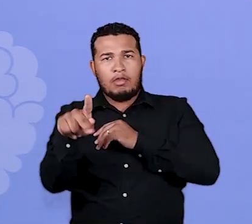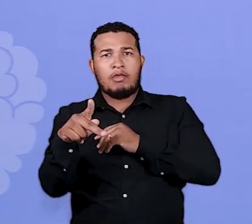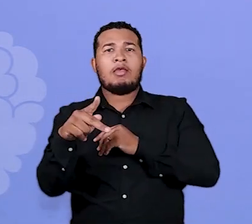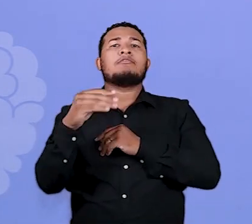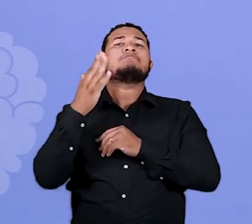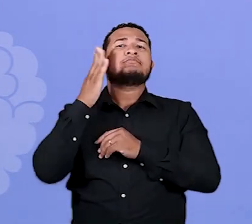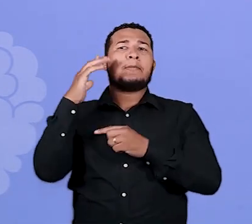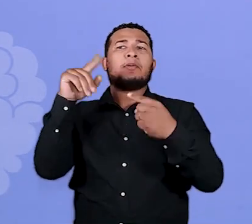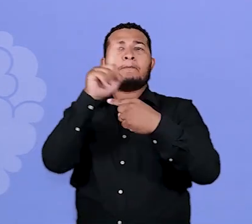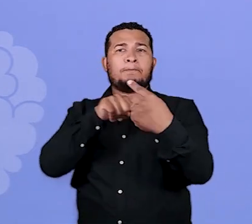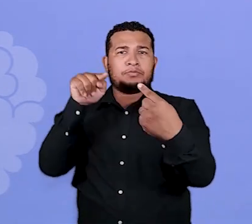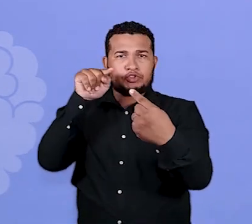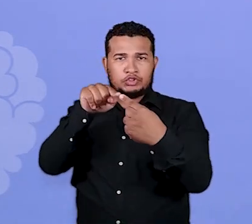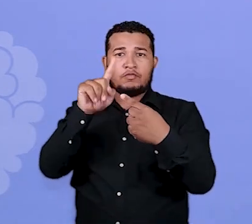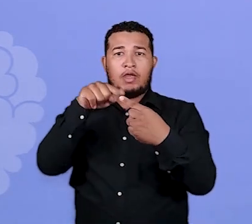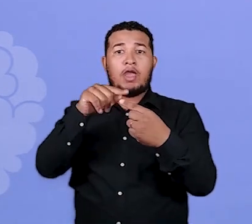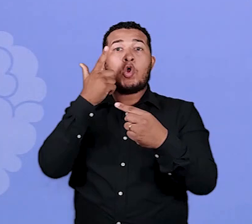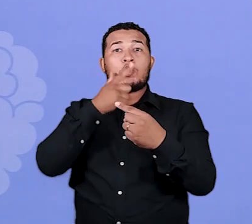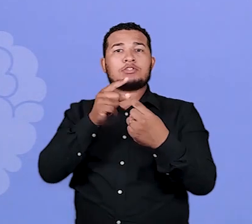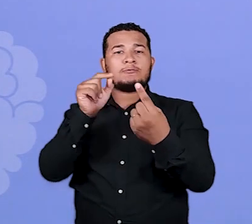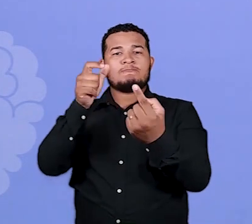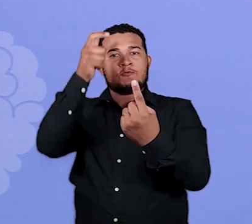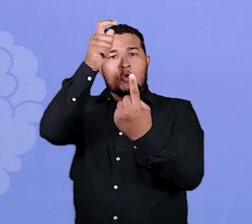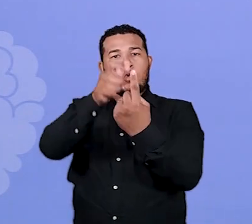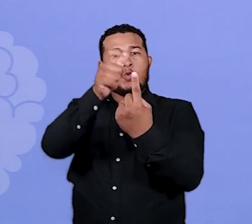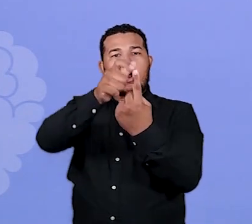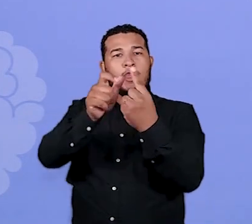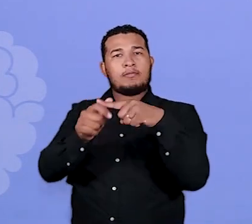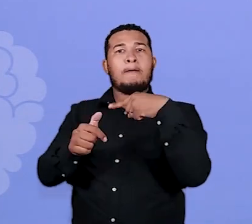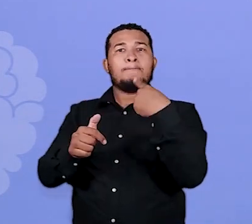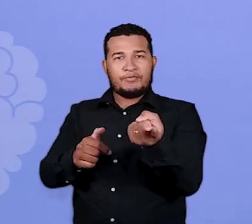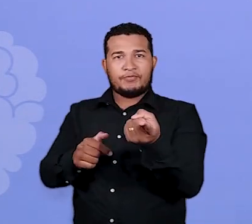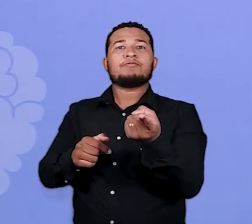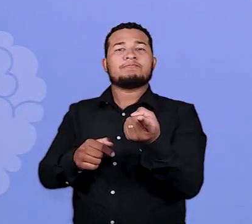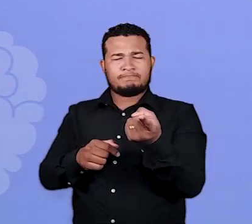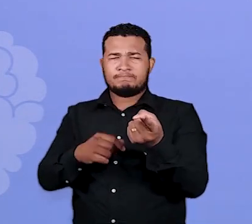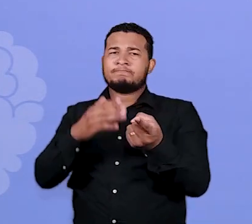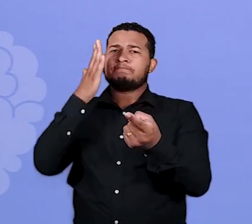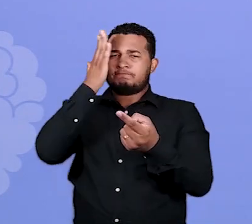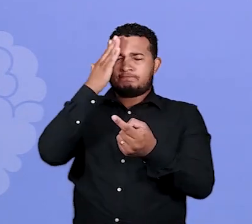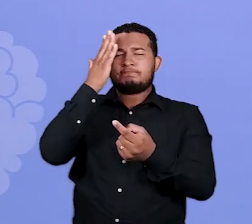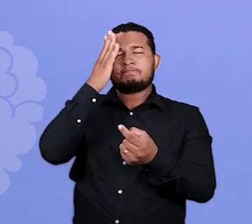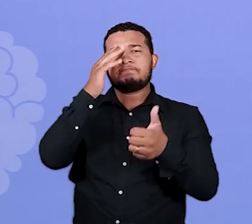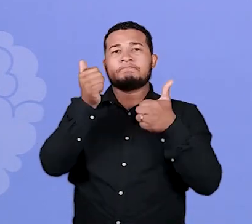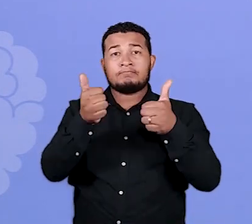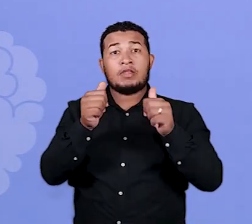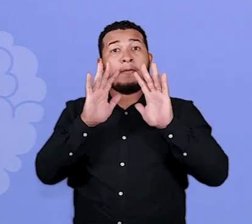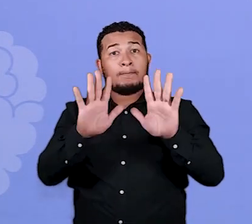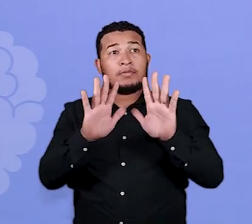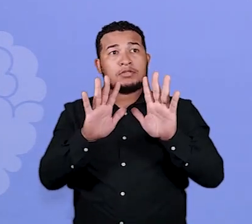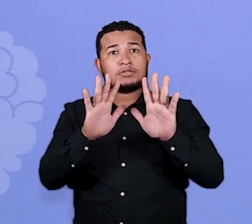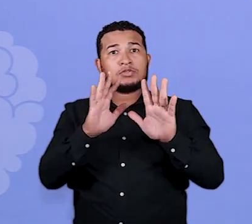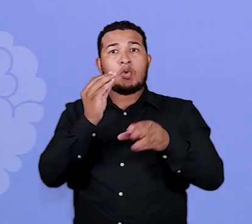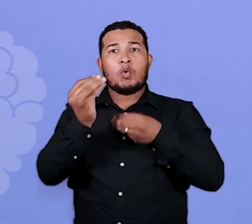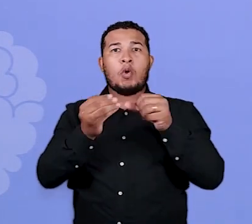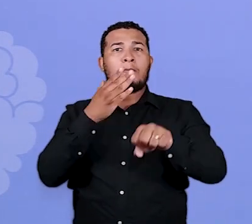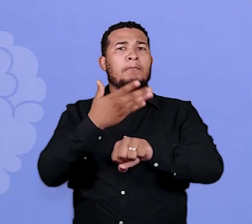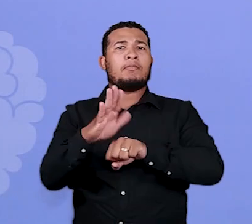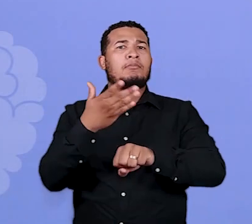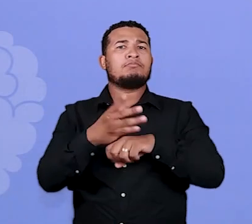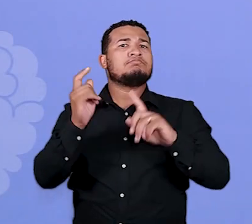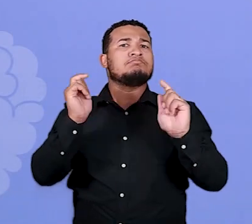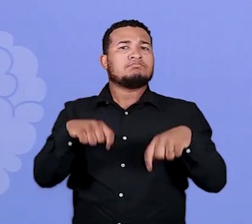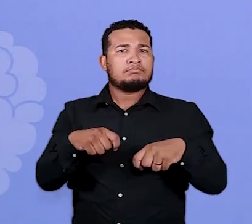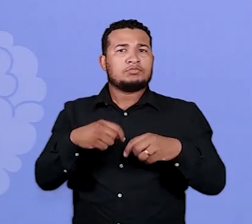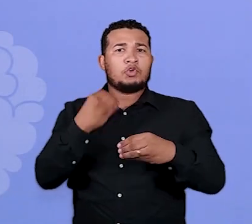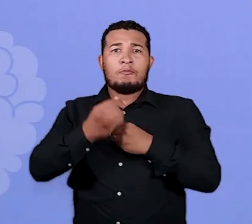movimenta, o rei. Eu sei que o objetivo do jogo é dar o checkmate no rei, que é prender o rei, deixar ele sem saída. Mas como que eu vou